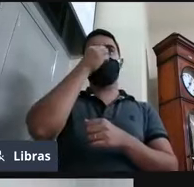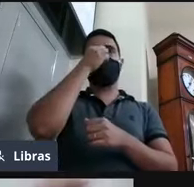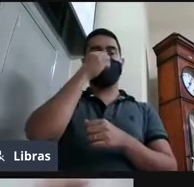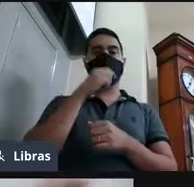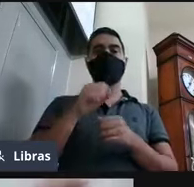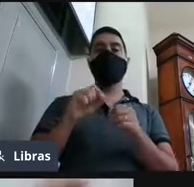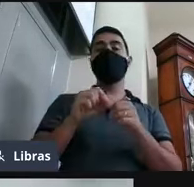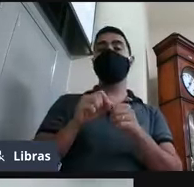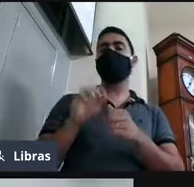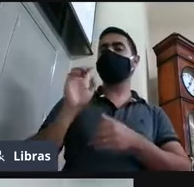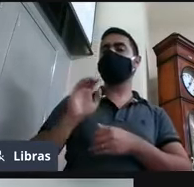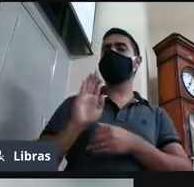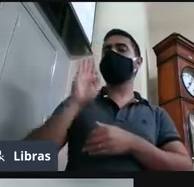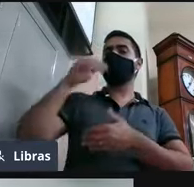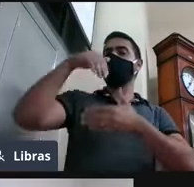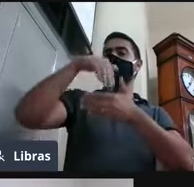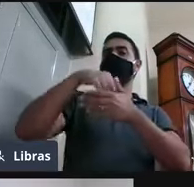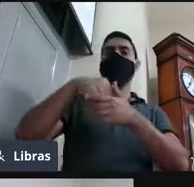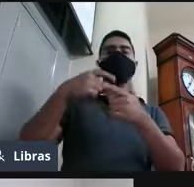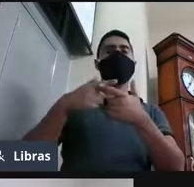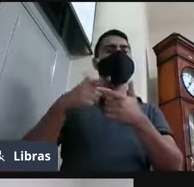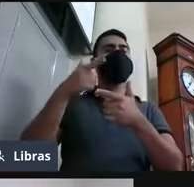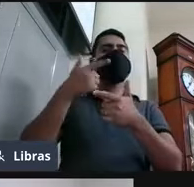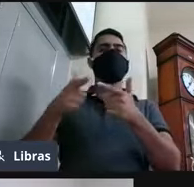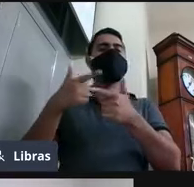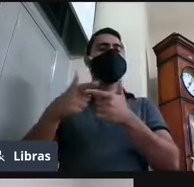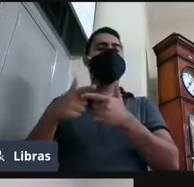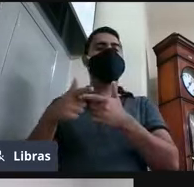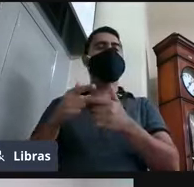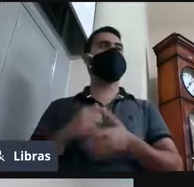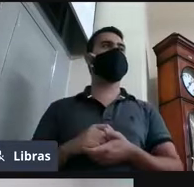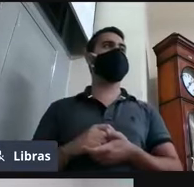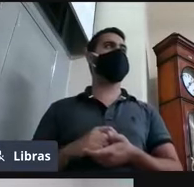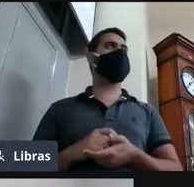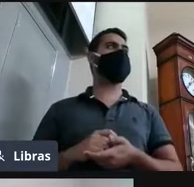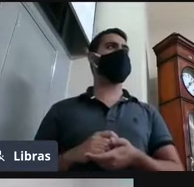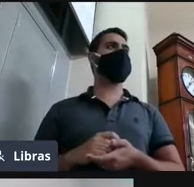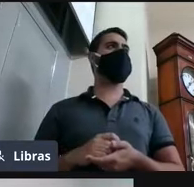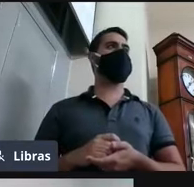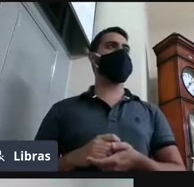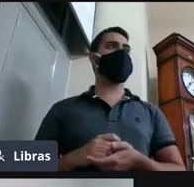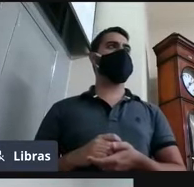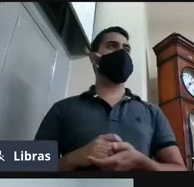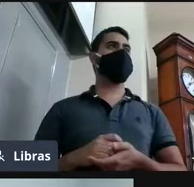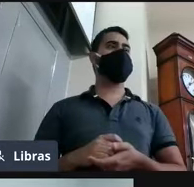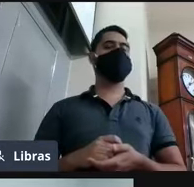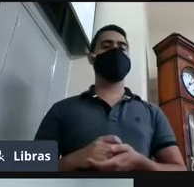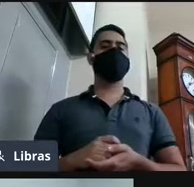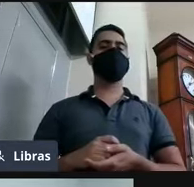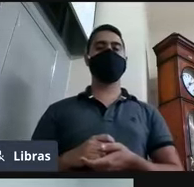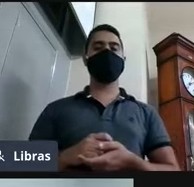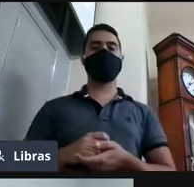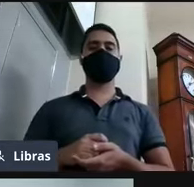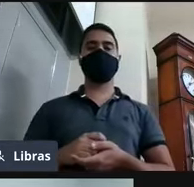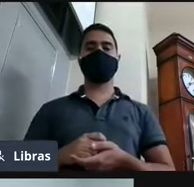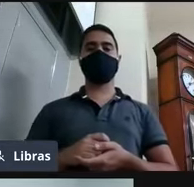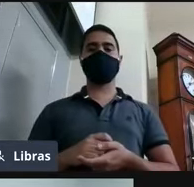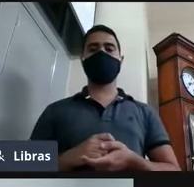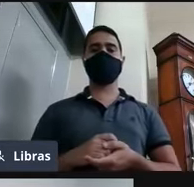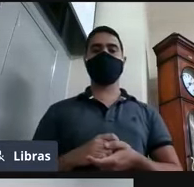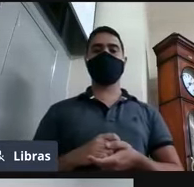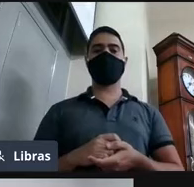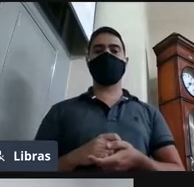manifestou o seu voto e por questões, enfim, do último ocorrido, de minutos atrás, teve que